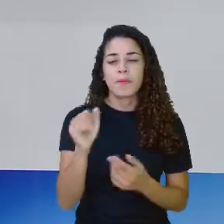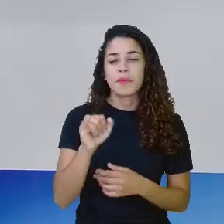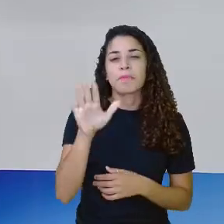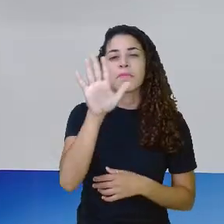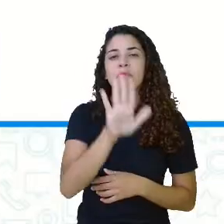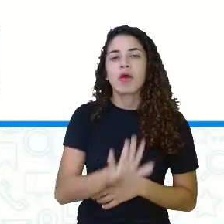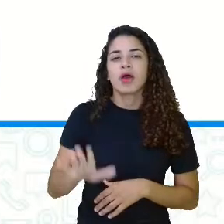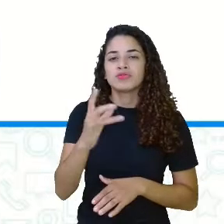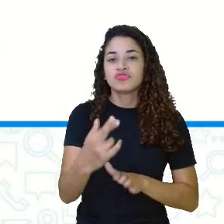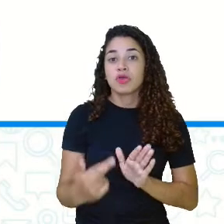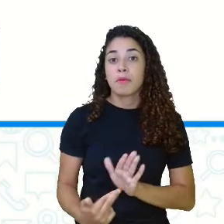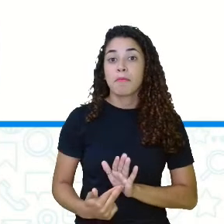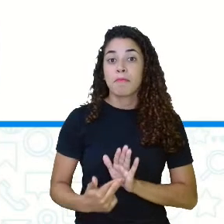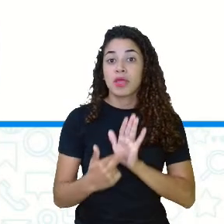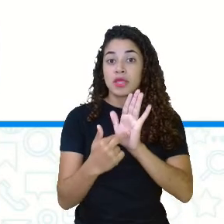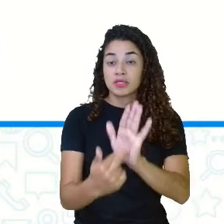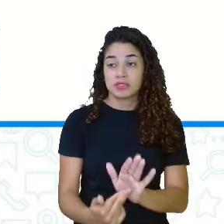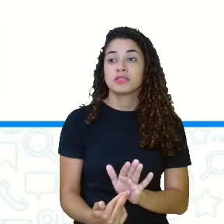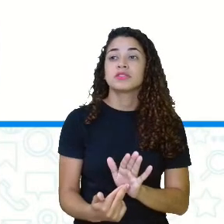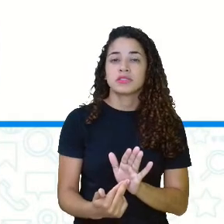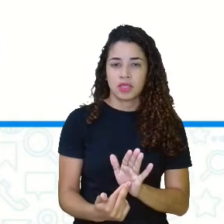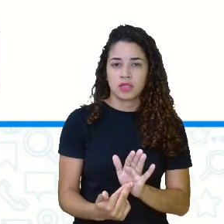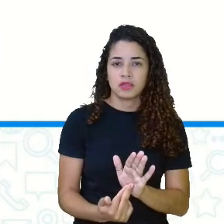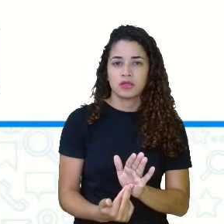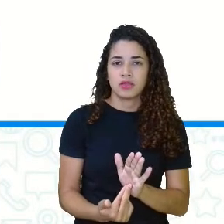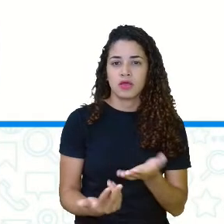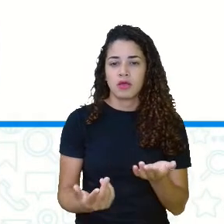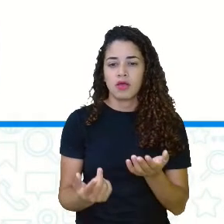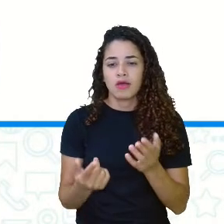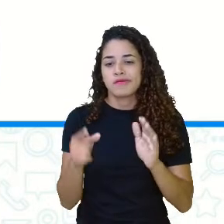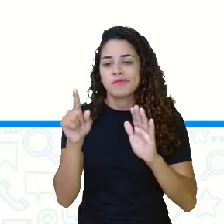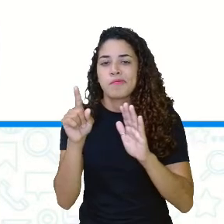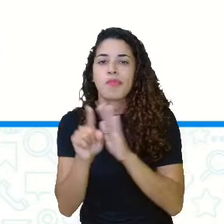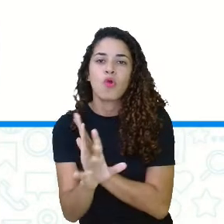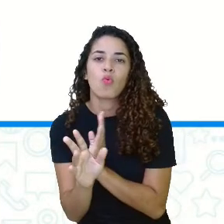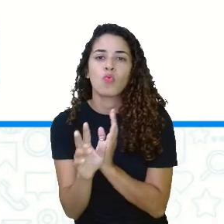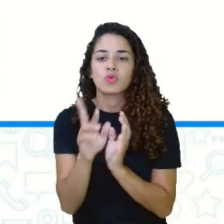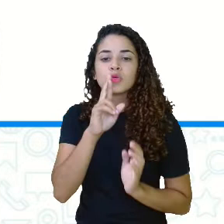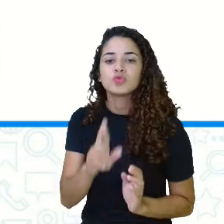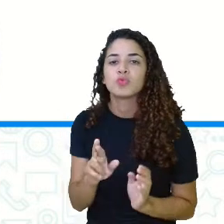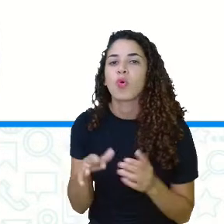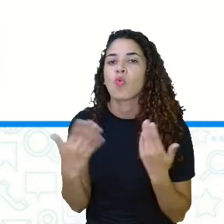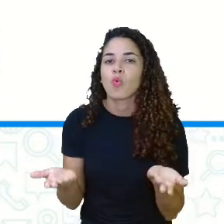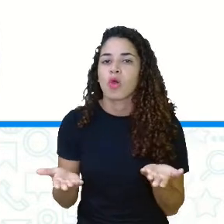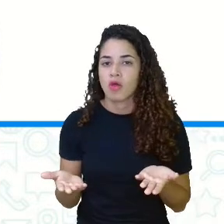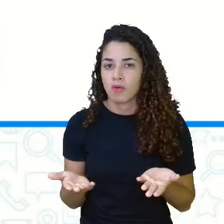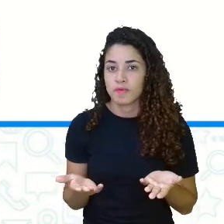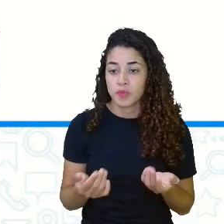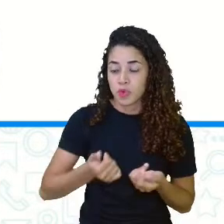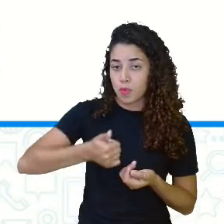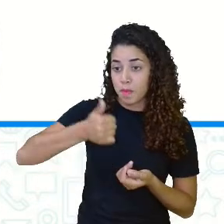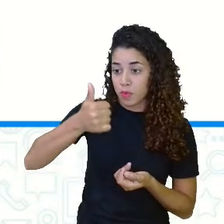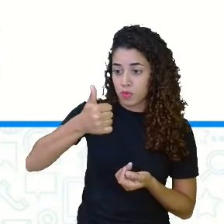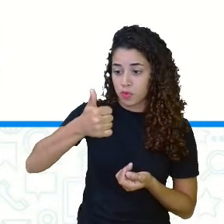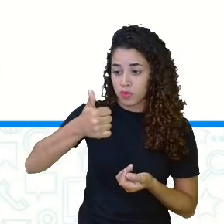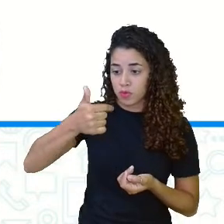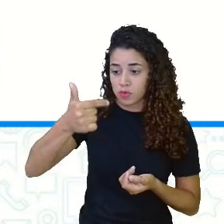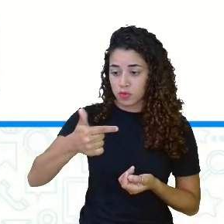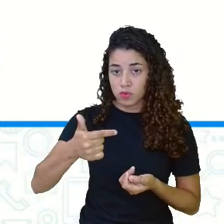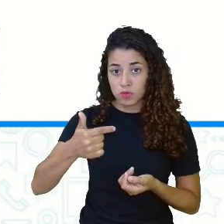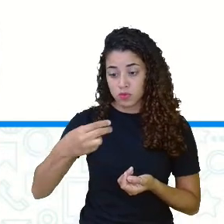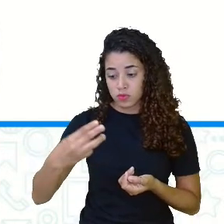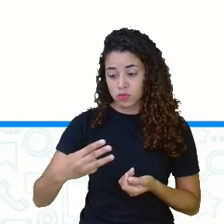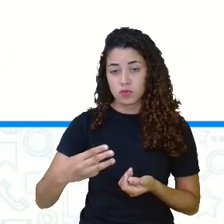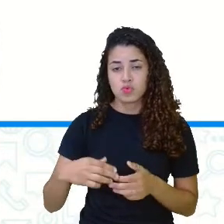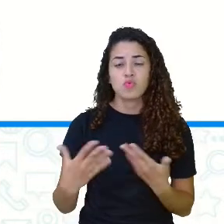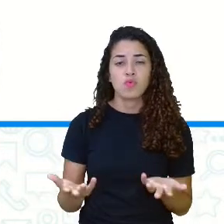pode representar esta situação problema de Maria? É a 1, é a 2 ou